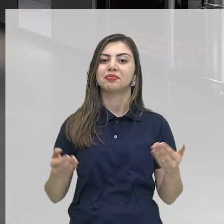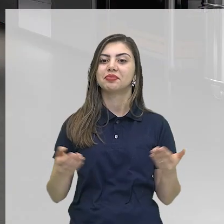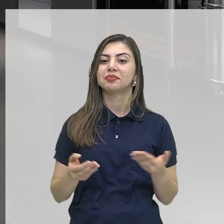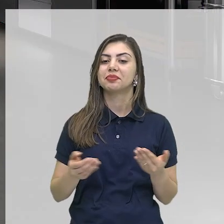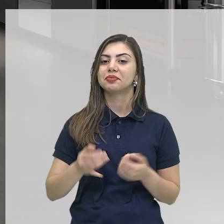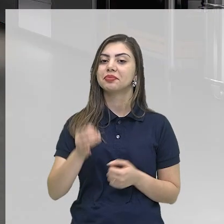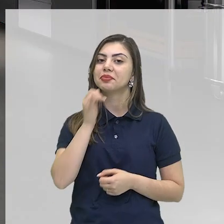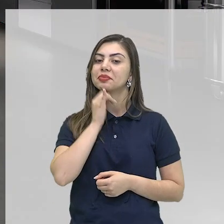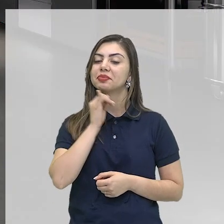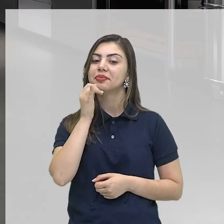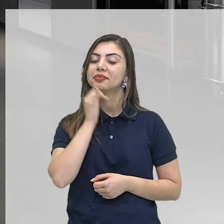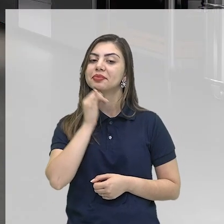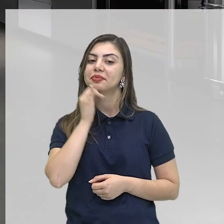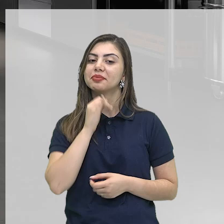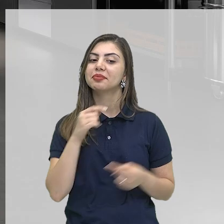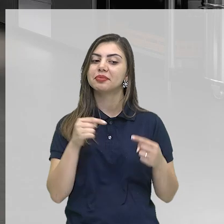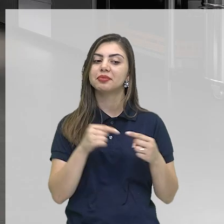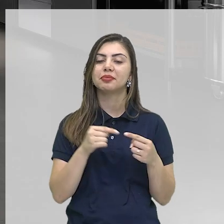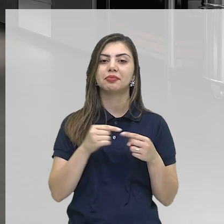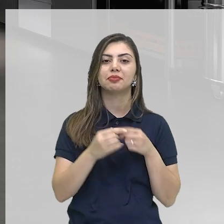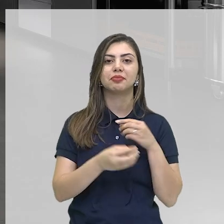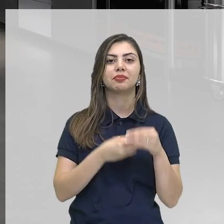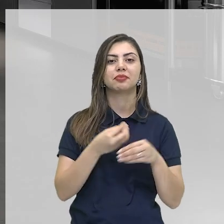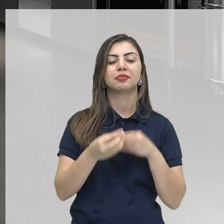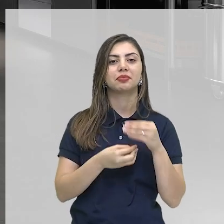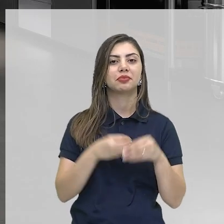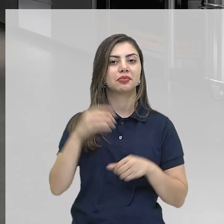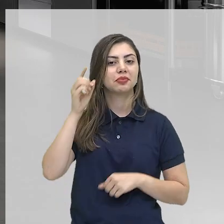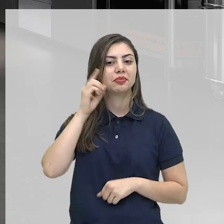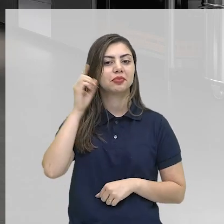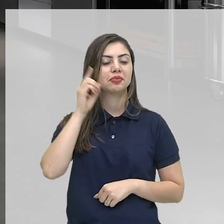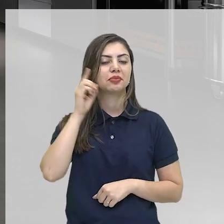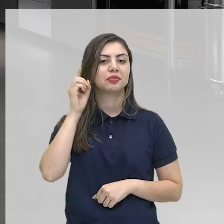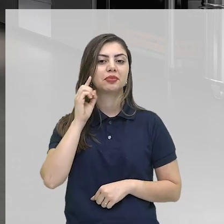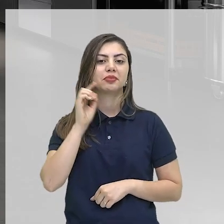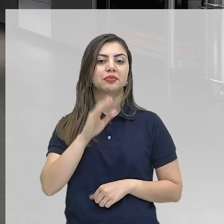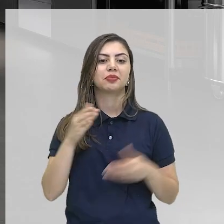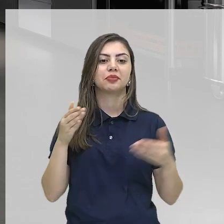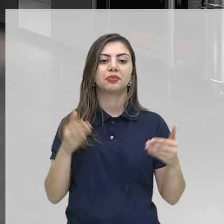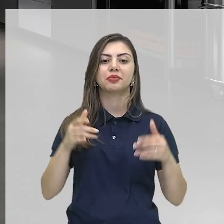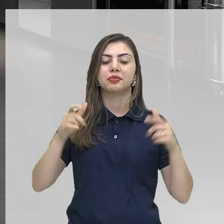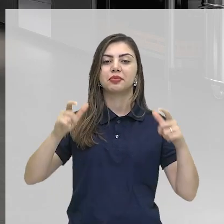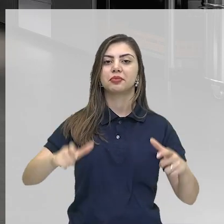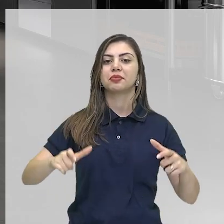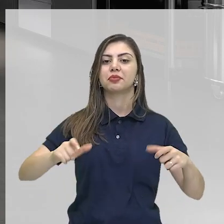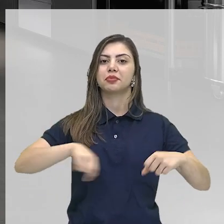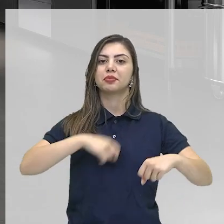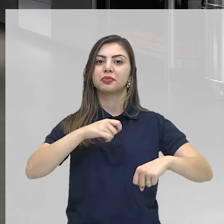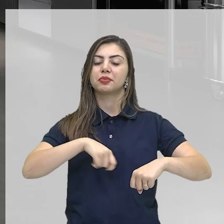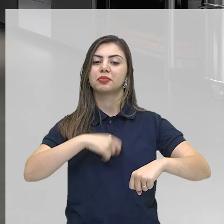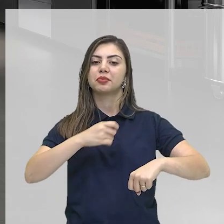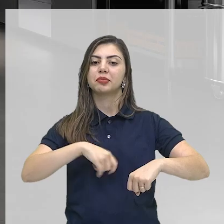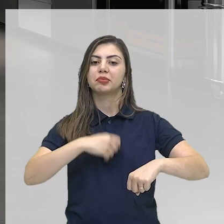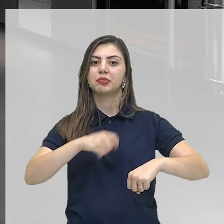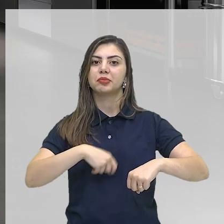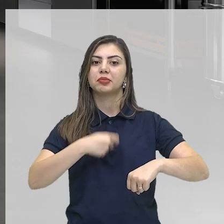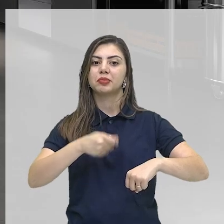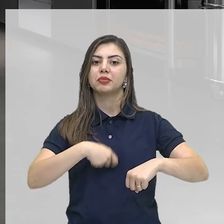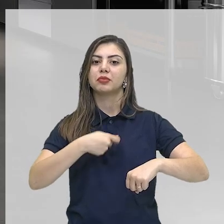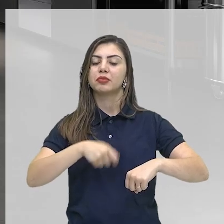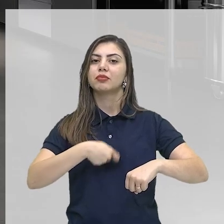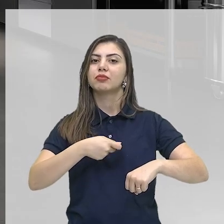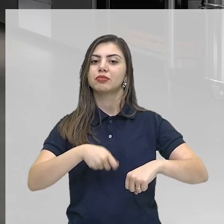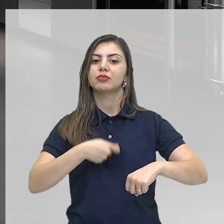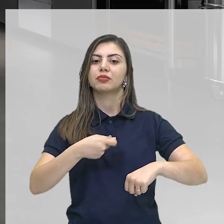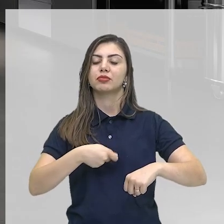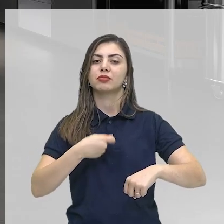Exemplificando as misturas que fazem parte do nosso dia a dia, nós estamos aqui numa cozinha industrial. Isso mesmo, essa aqui é a